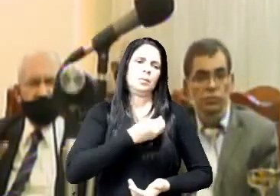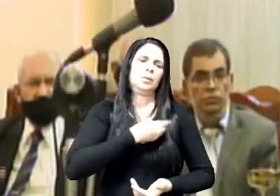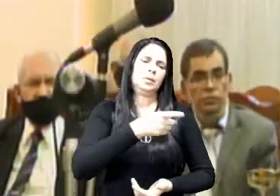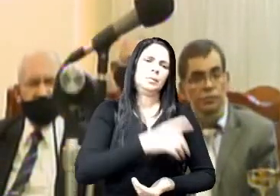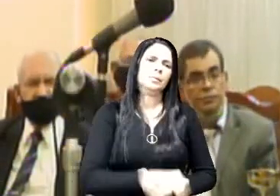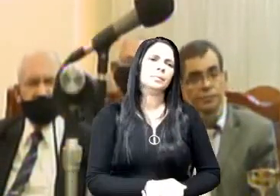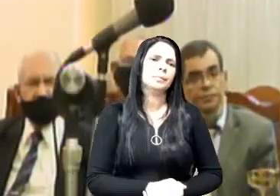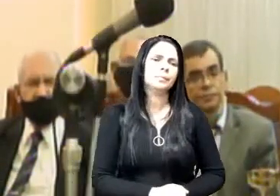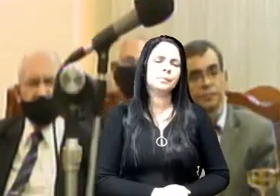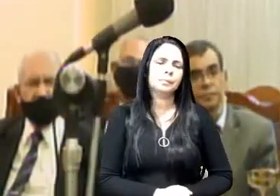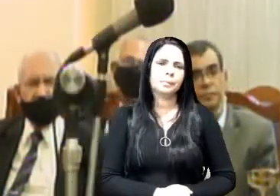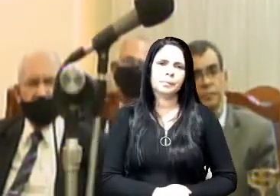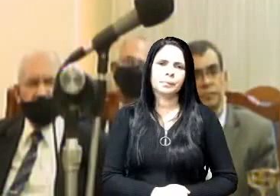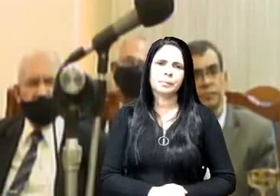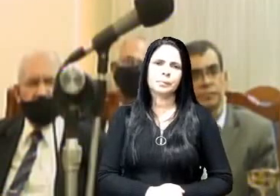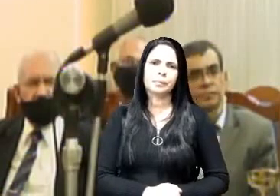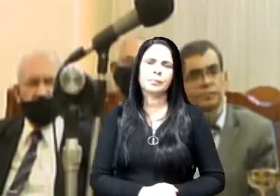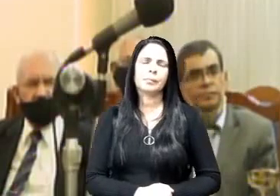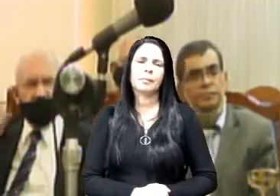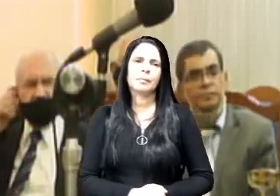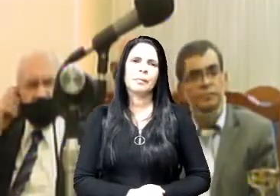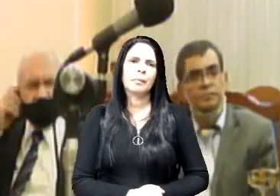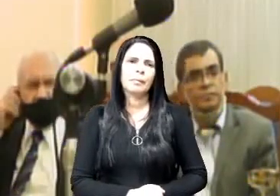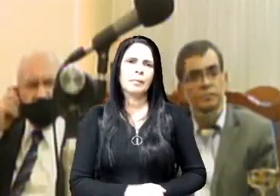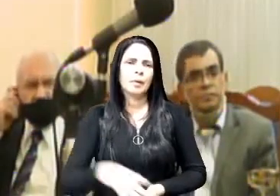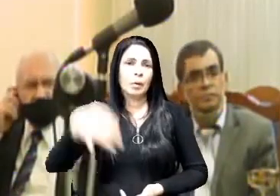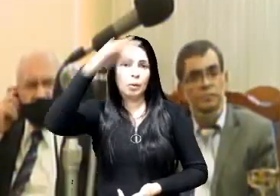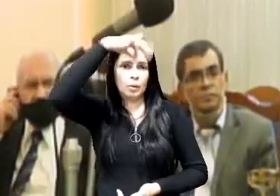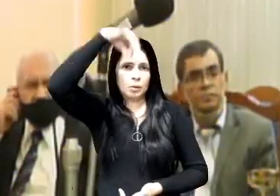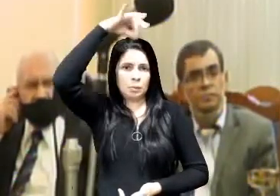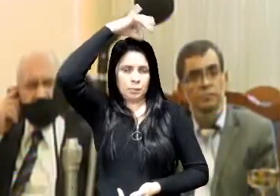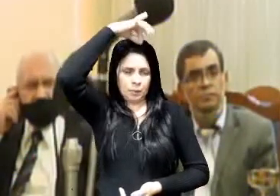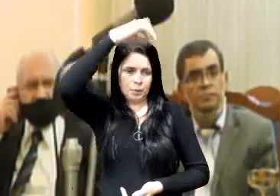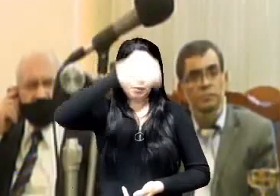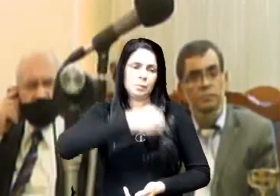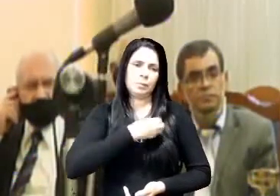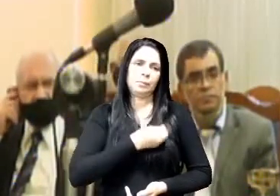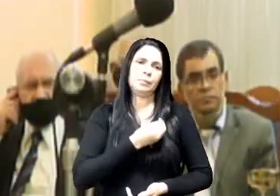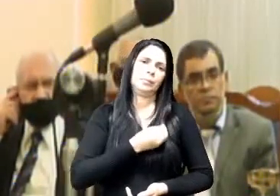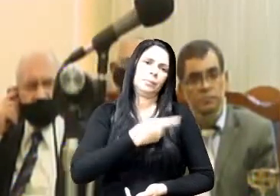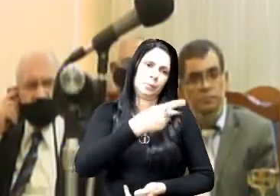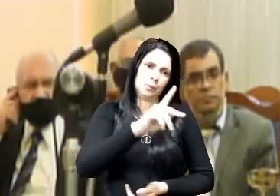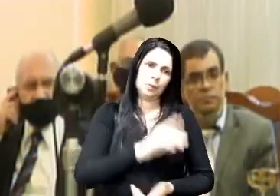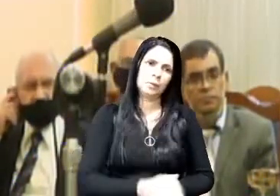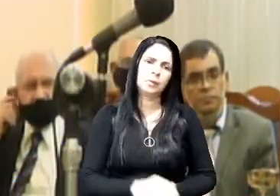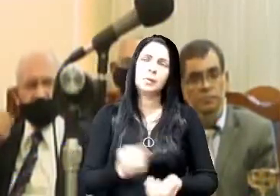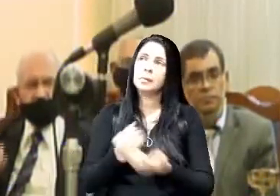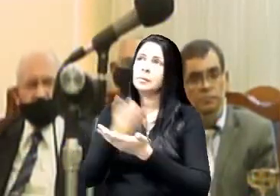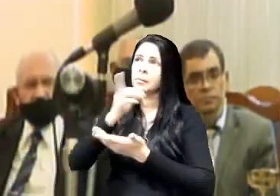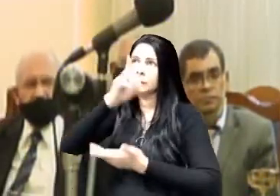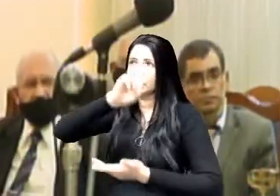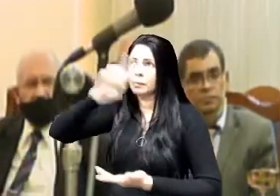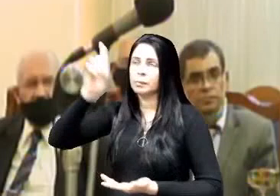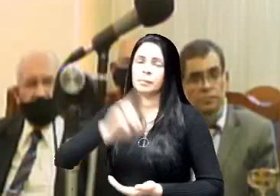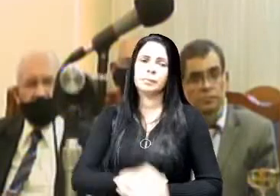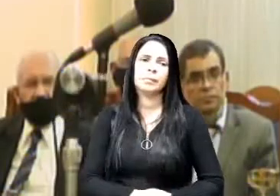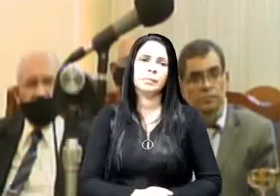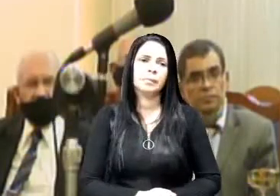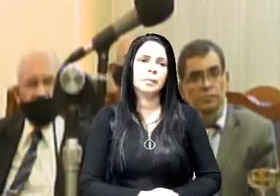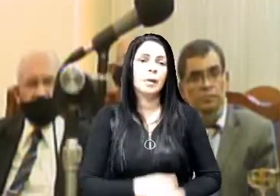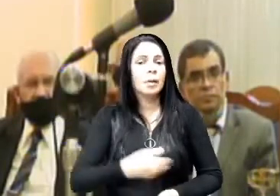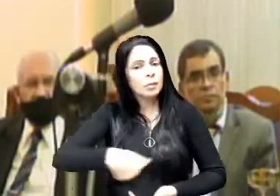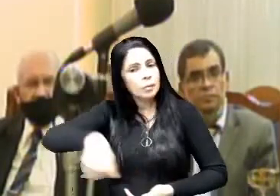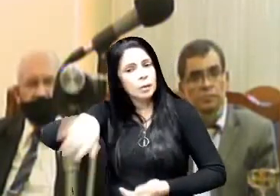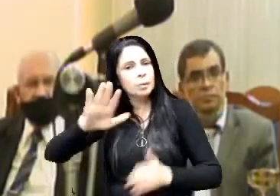glória. Sobre vós repousa o Espírito da glória de Deus. Saia daqui